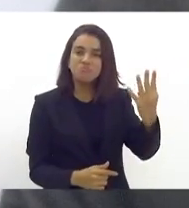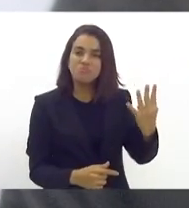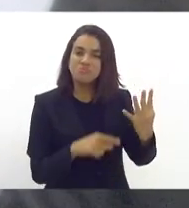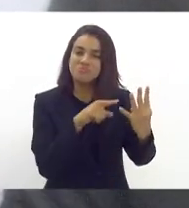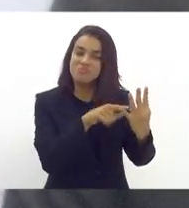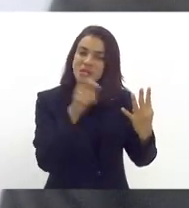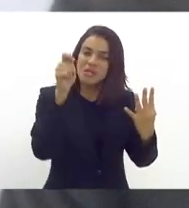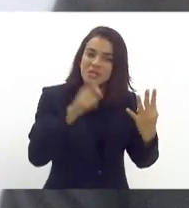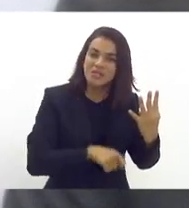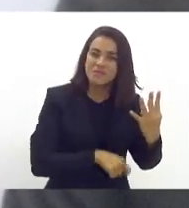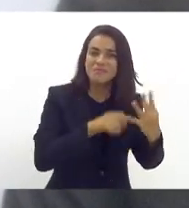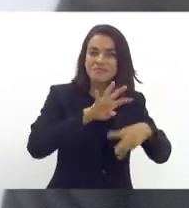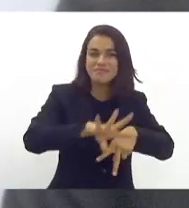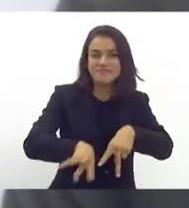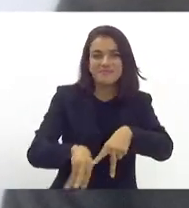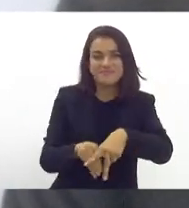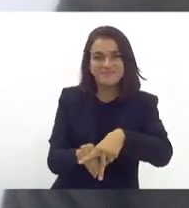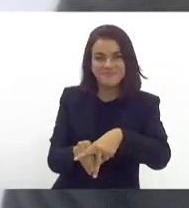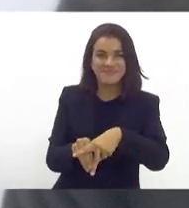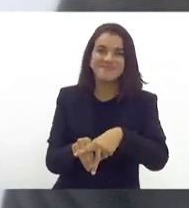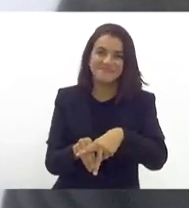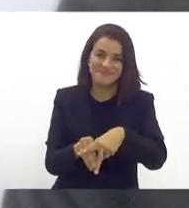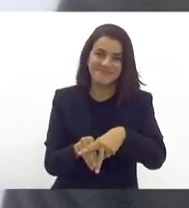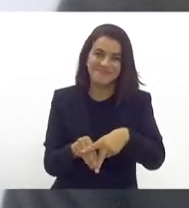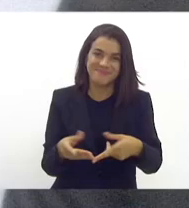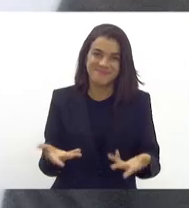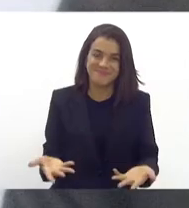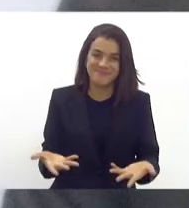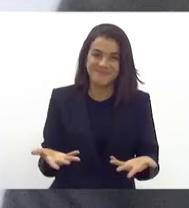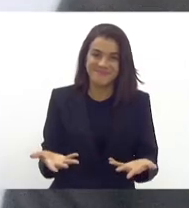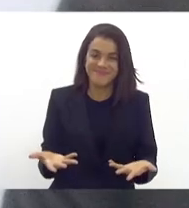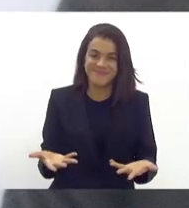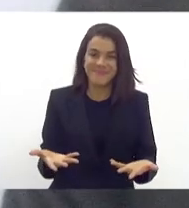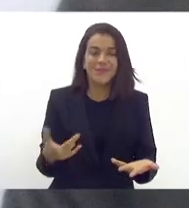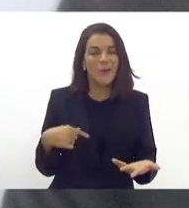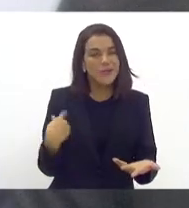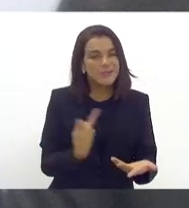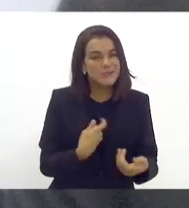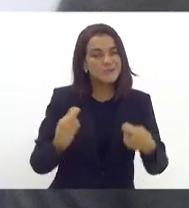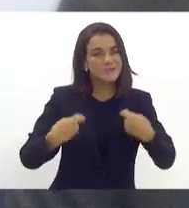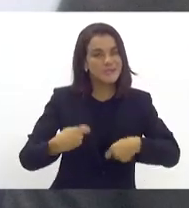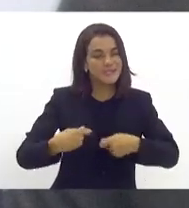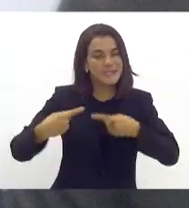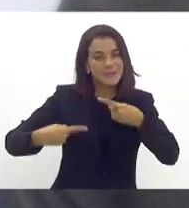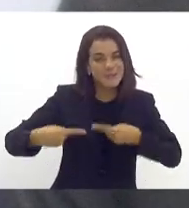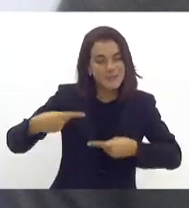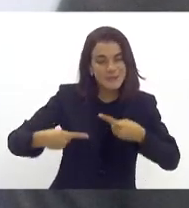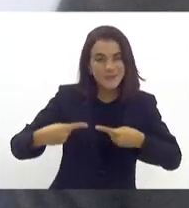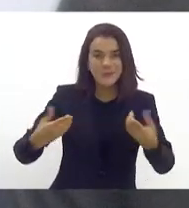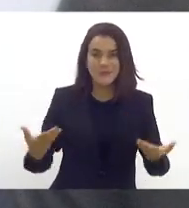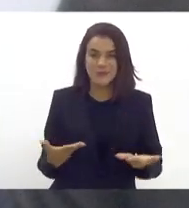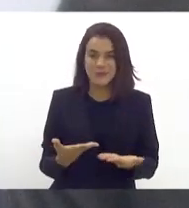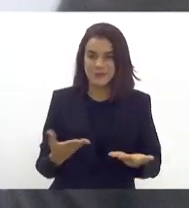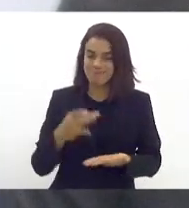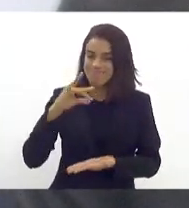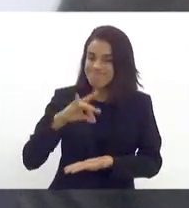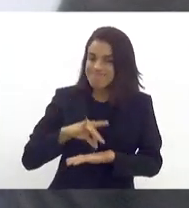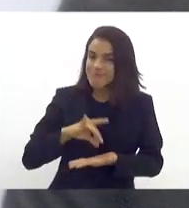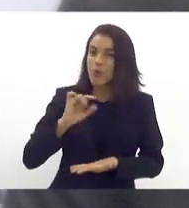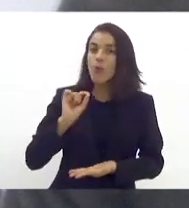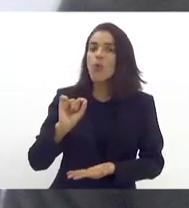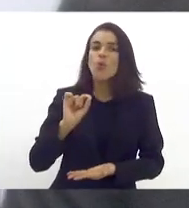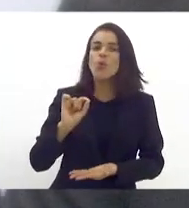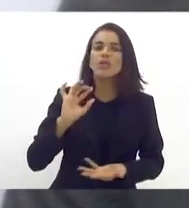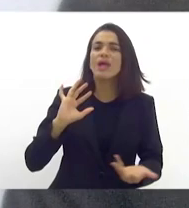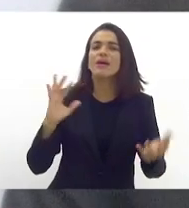possibilidade de est fraudando o processo Então a gente tem que trazer para esta mesa de verdade o que o